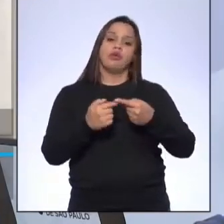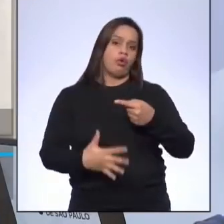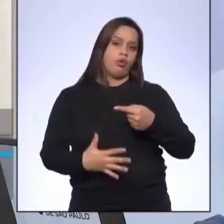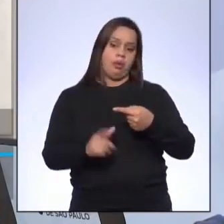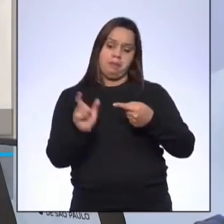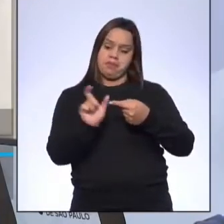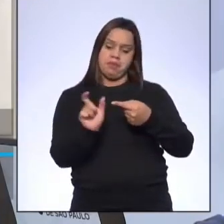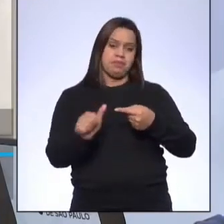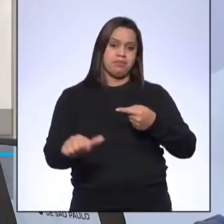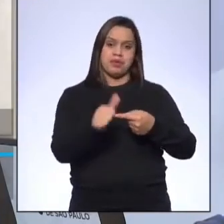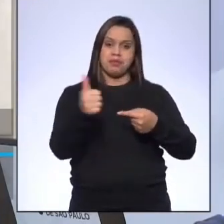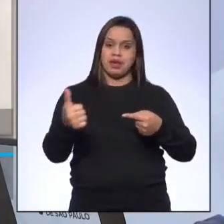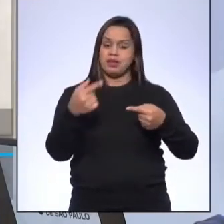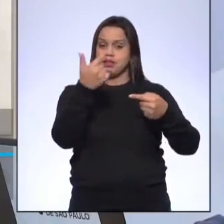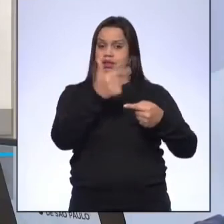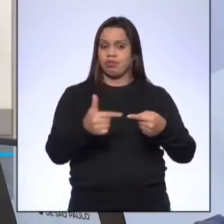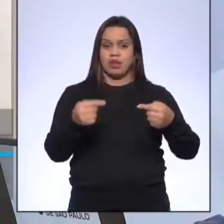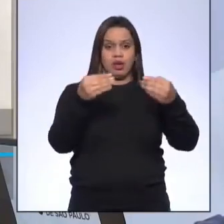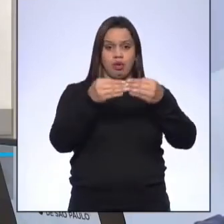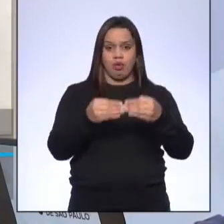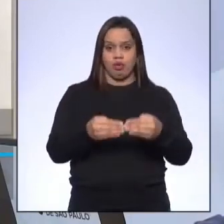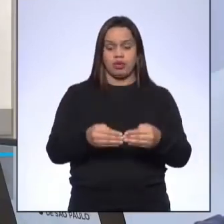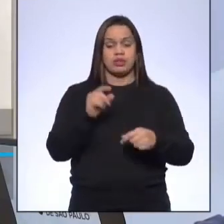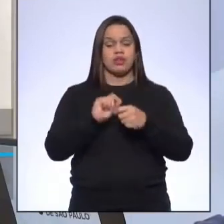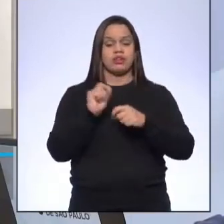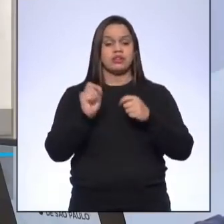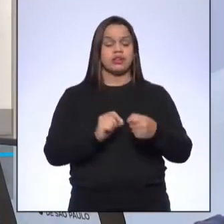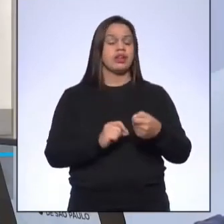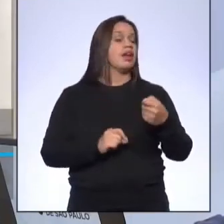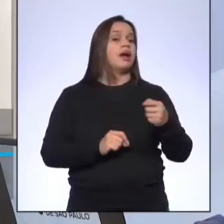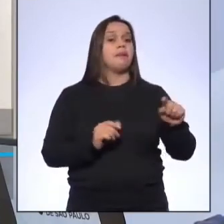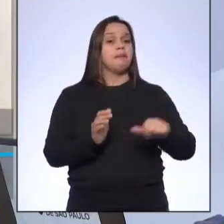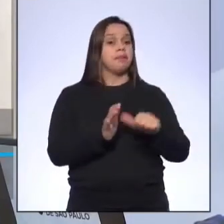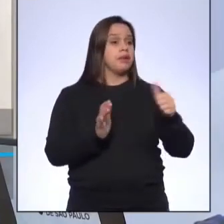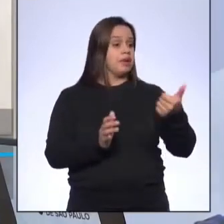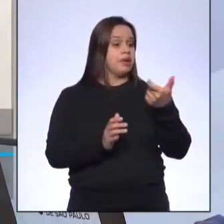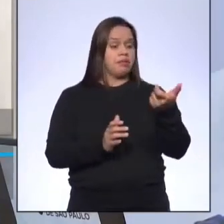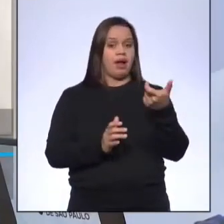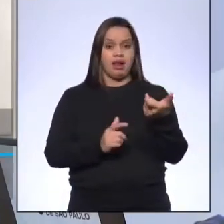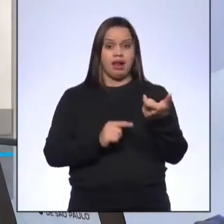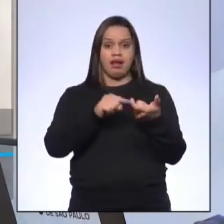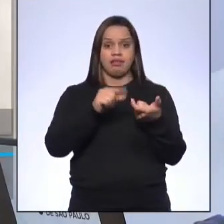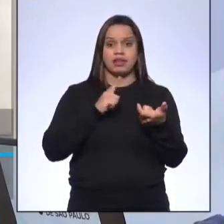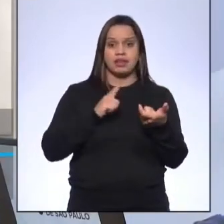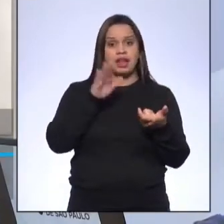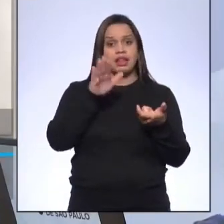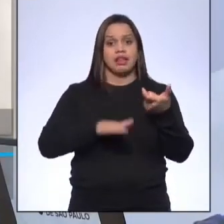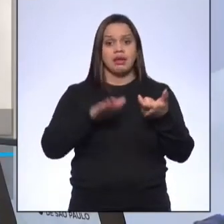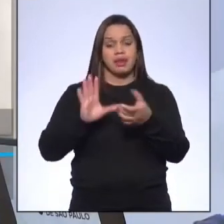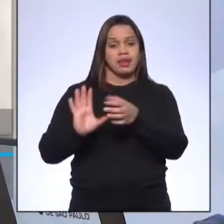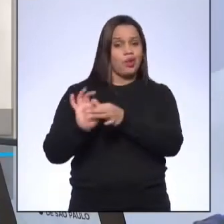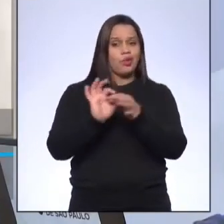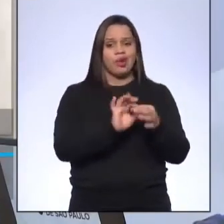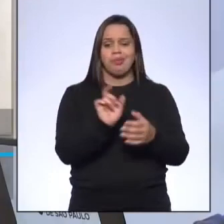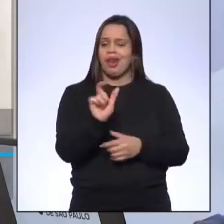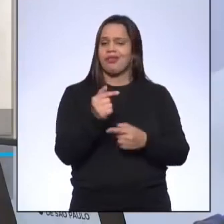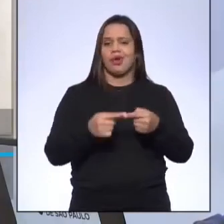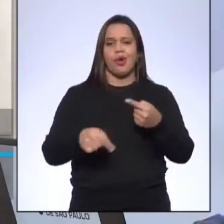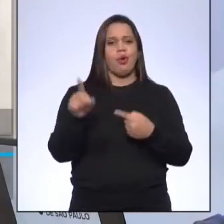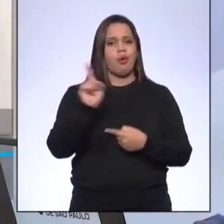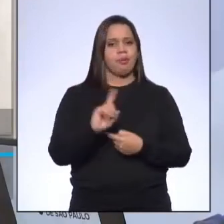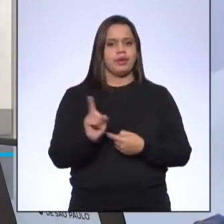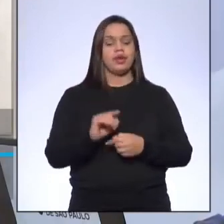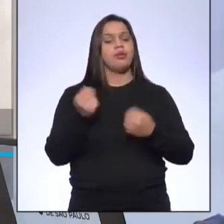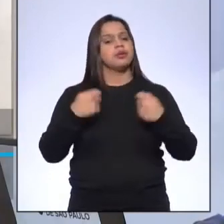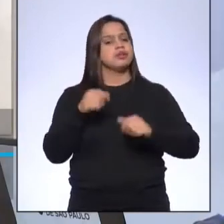tem a concordância. Ele pega a primeira palavra que está lá e, dependendo do contexto, aquela palavra não cabe. Então, tem que tomar cuidado